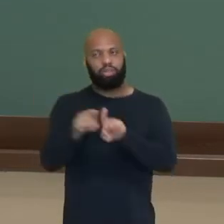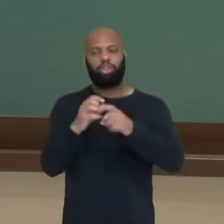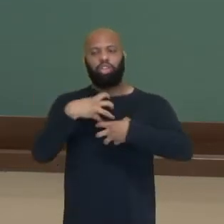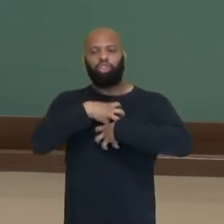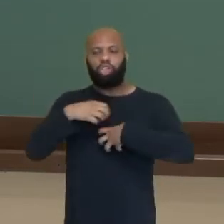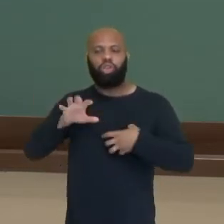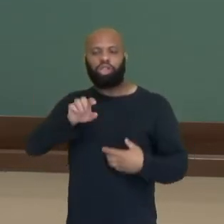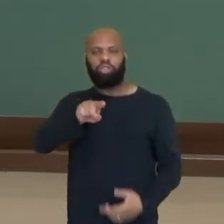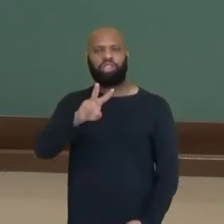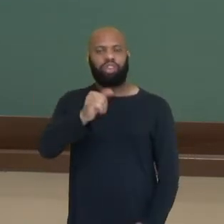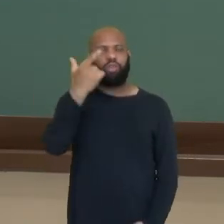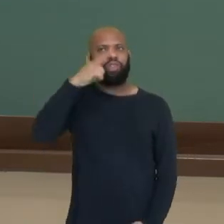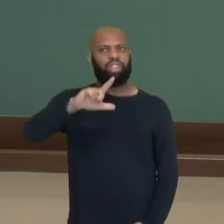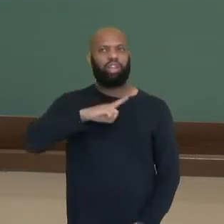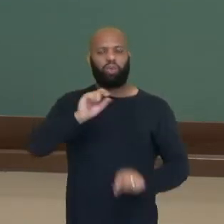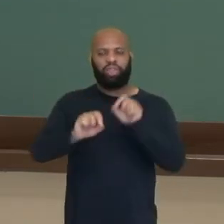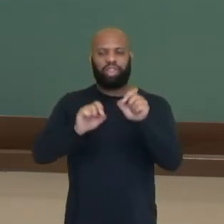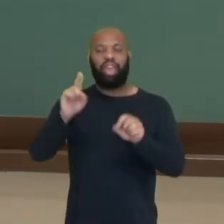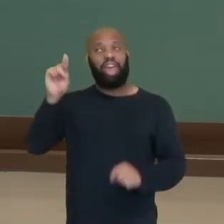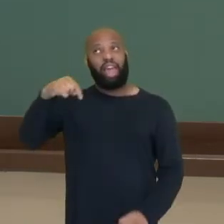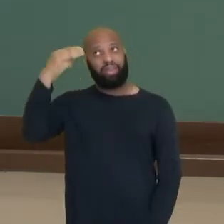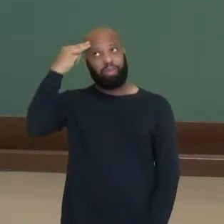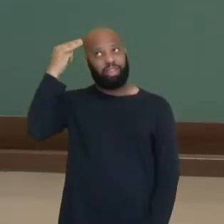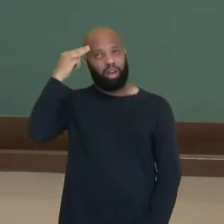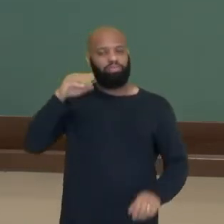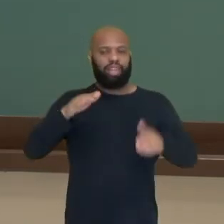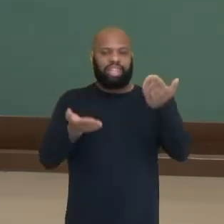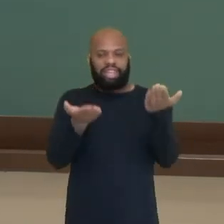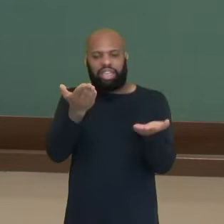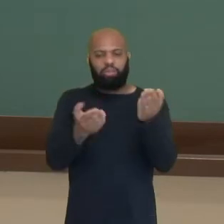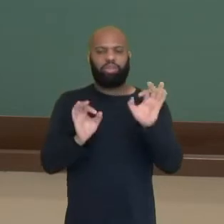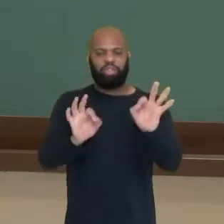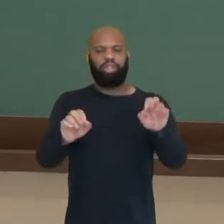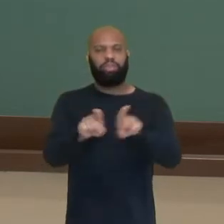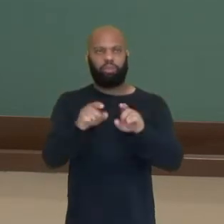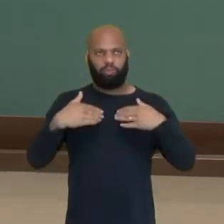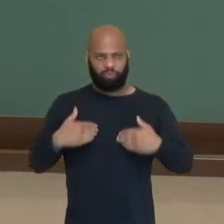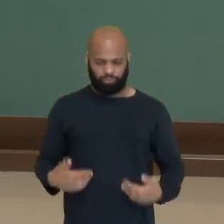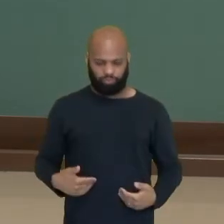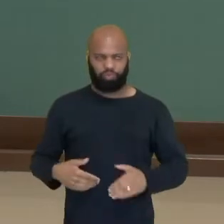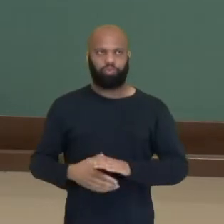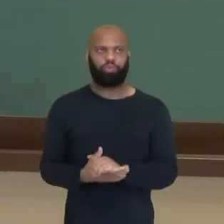consiga ter esse equilíbrio mental, esse desenvolvimento mental e corporal.